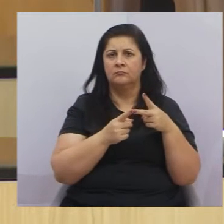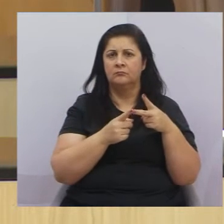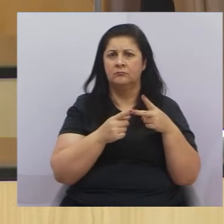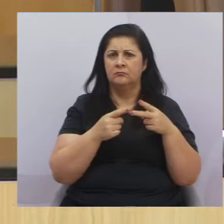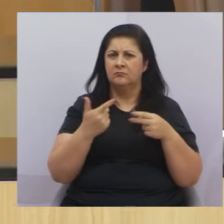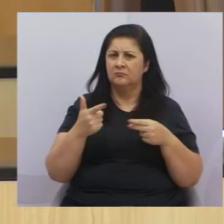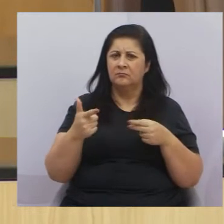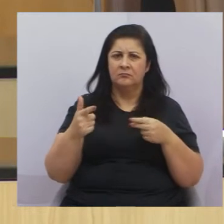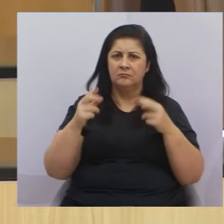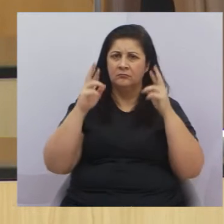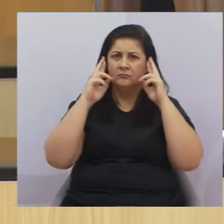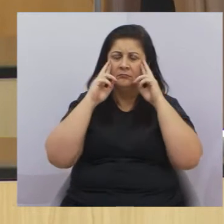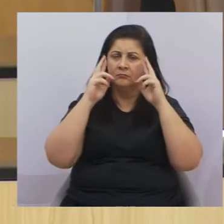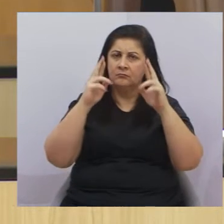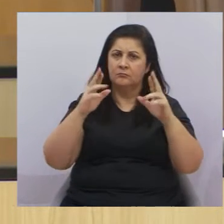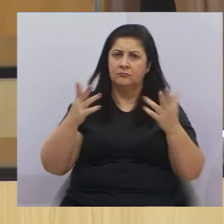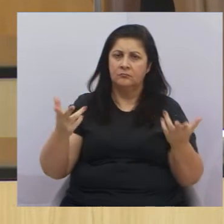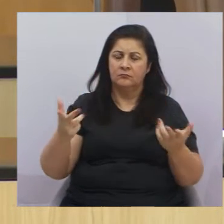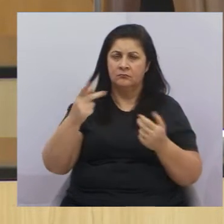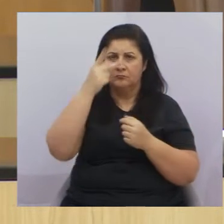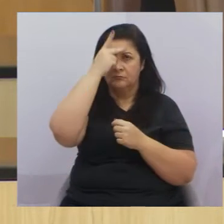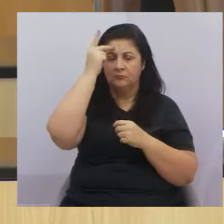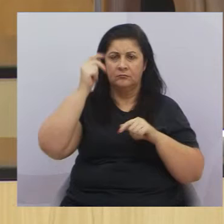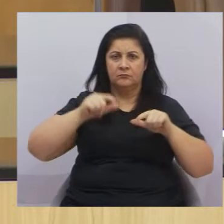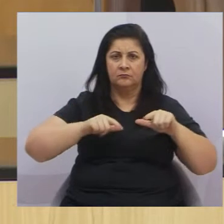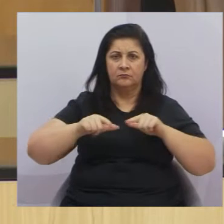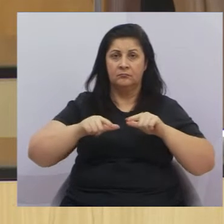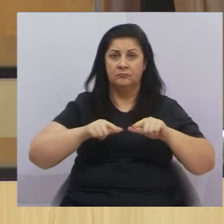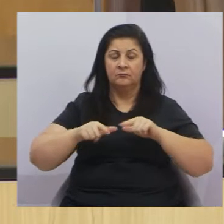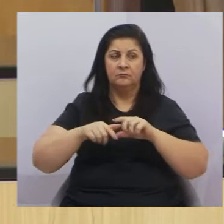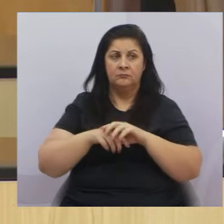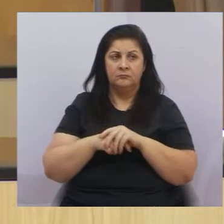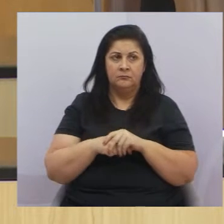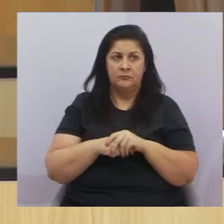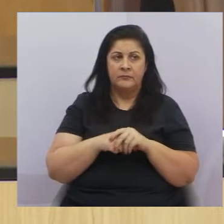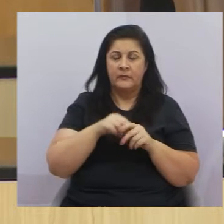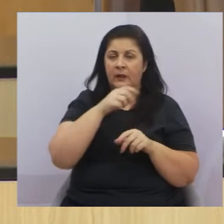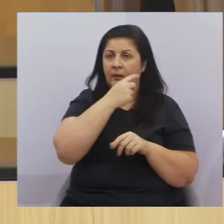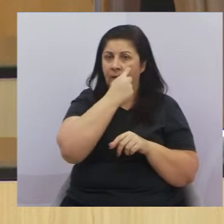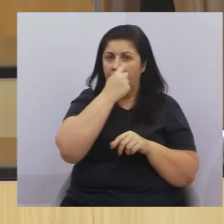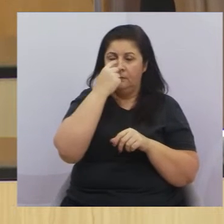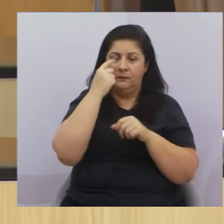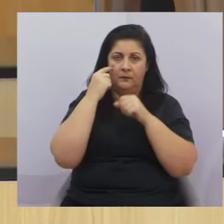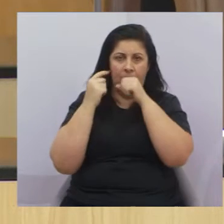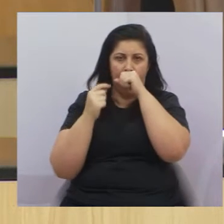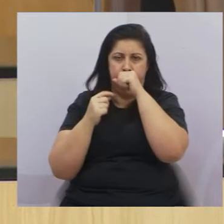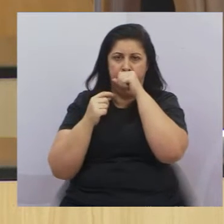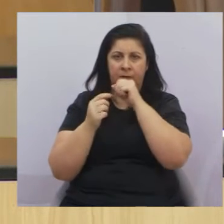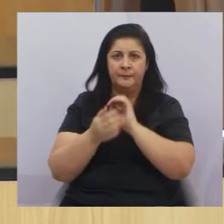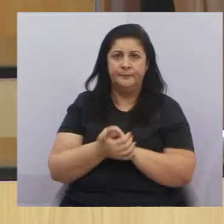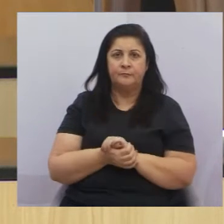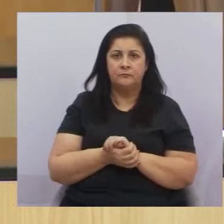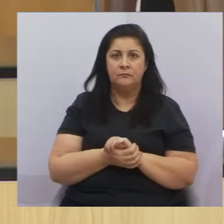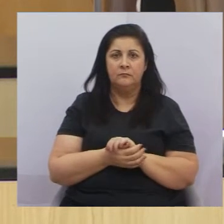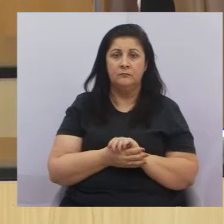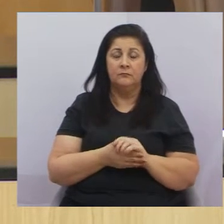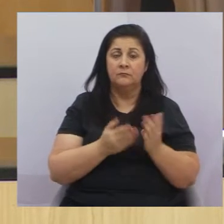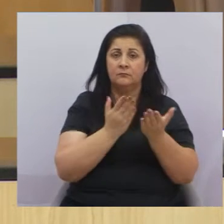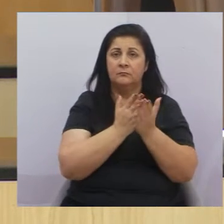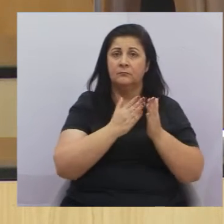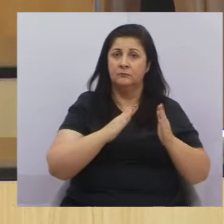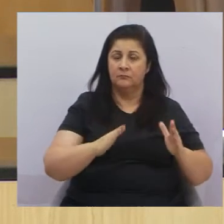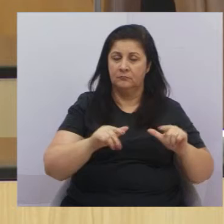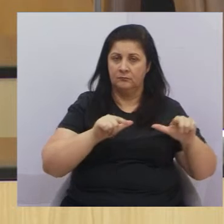dos trabalhadores da UMSF, do Parque Meia Lua, que deixam o expediente